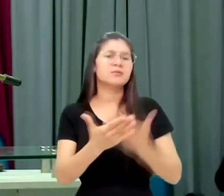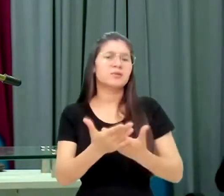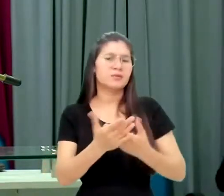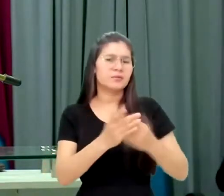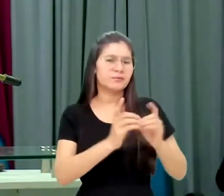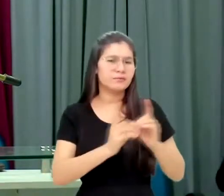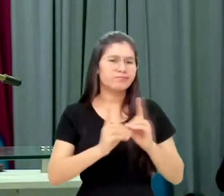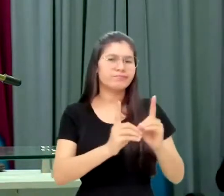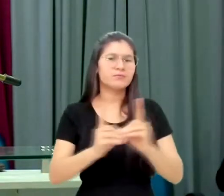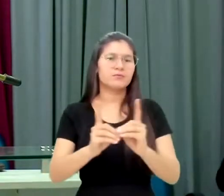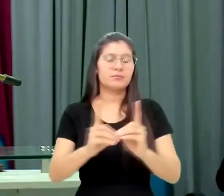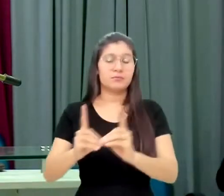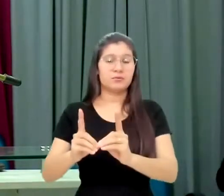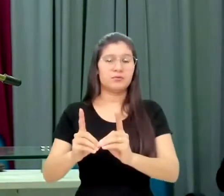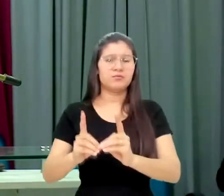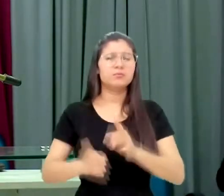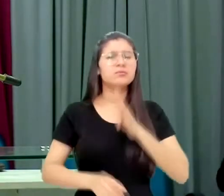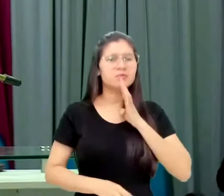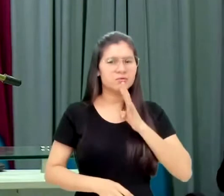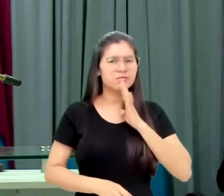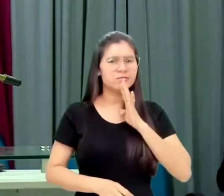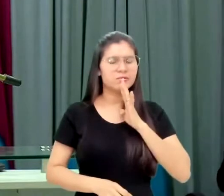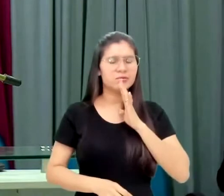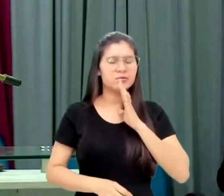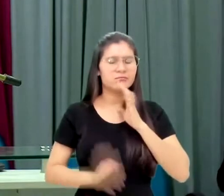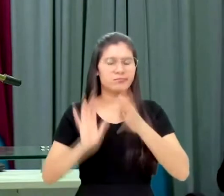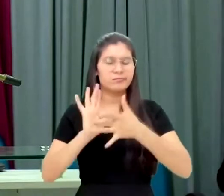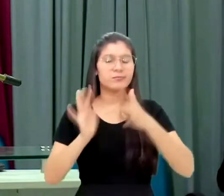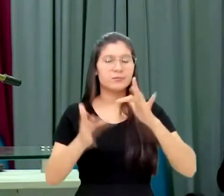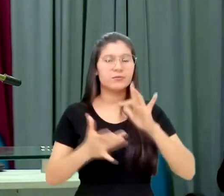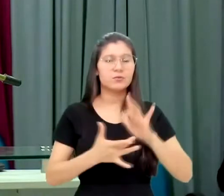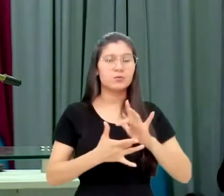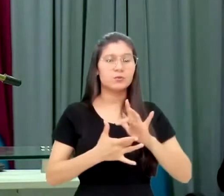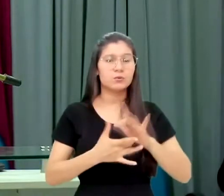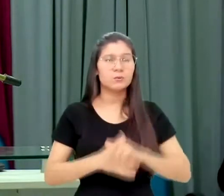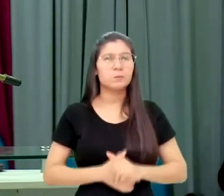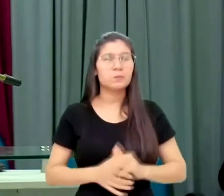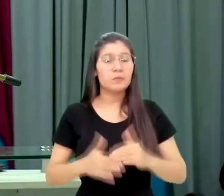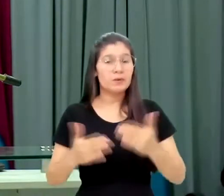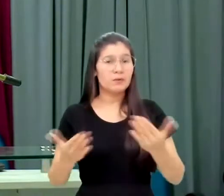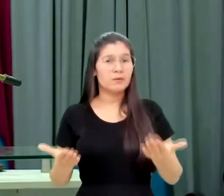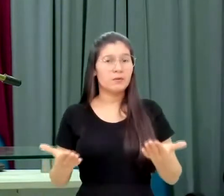discípulos já o conheciam. Quando ele diz: eu vou para o Pai,